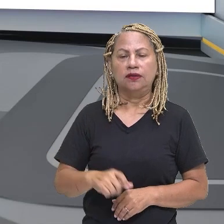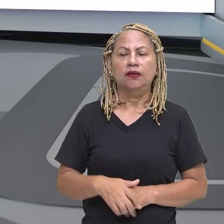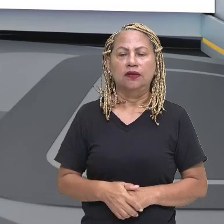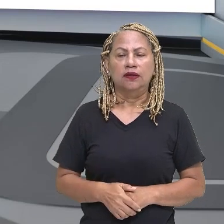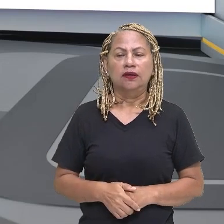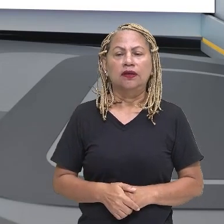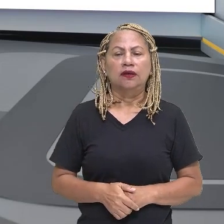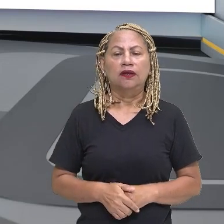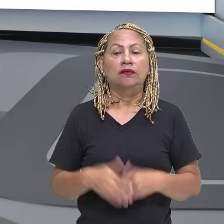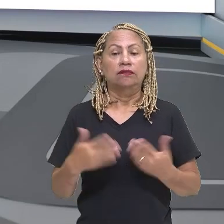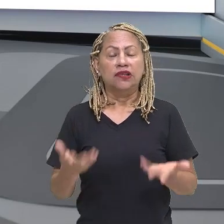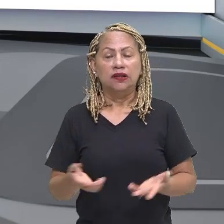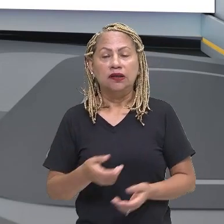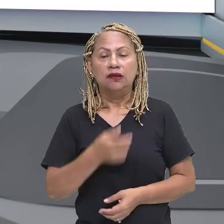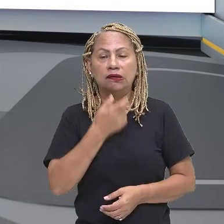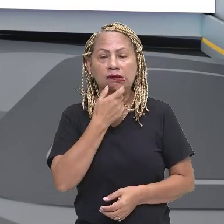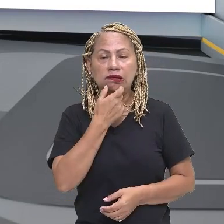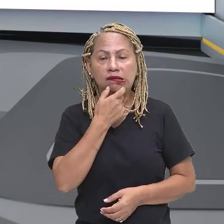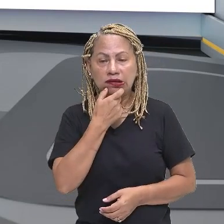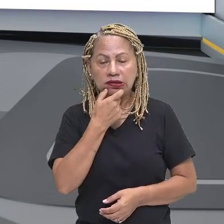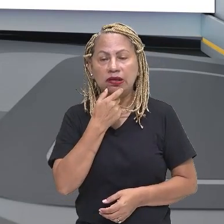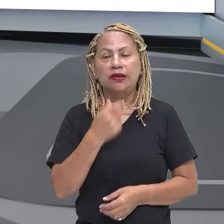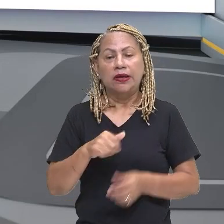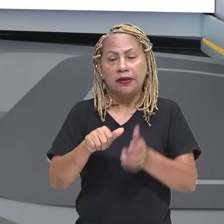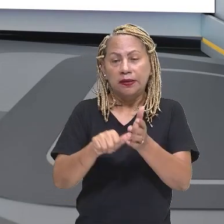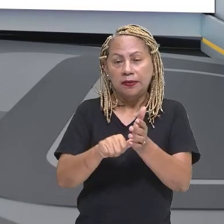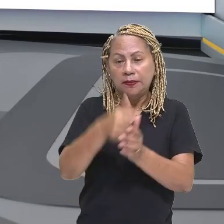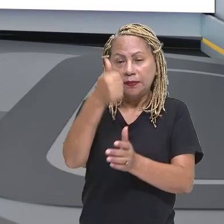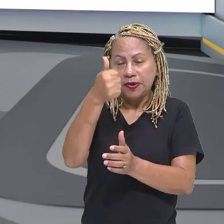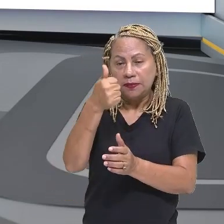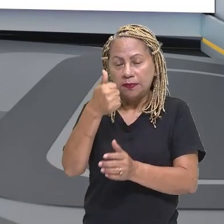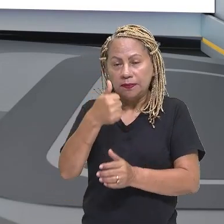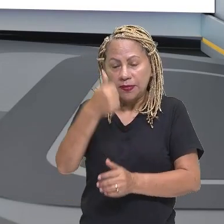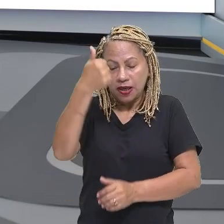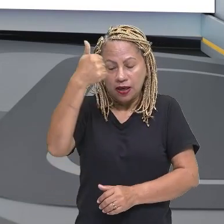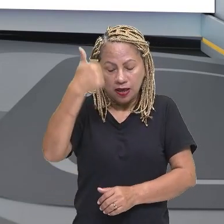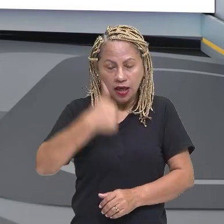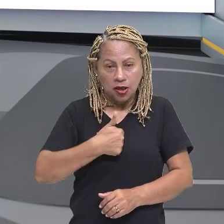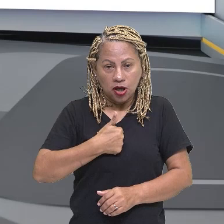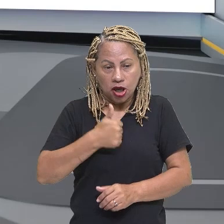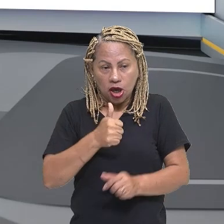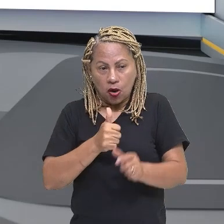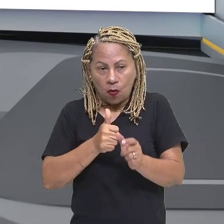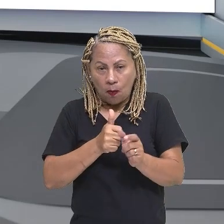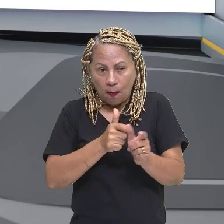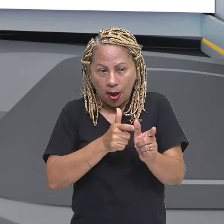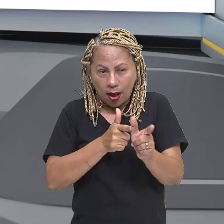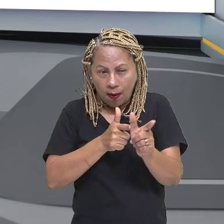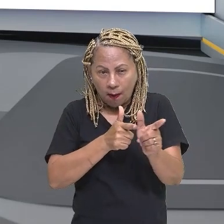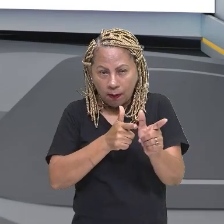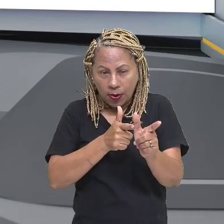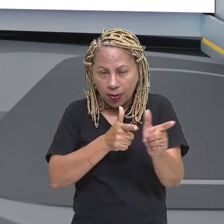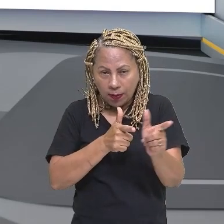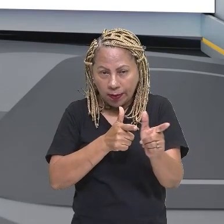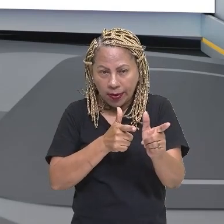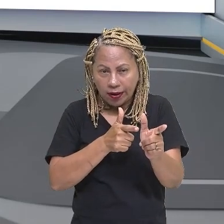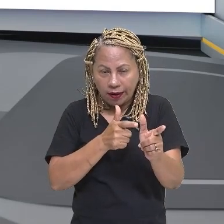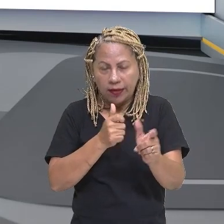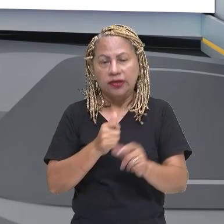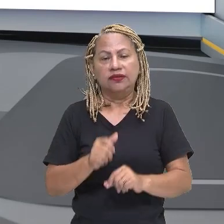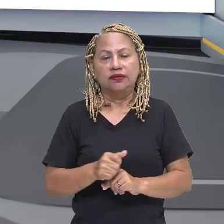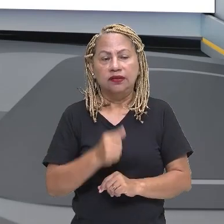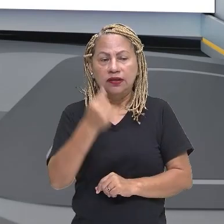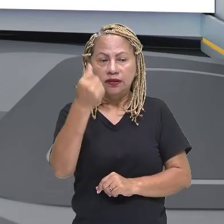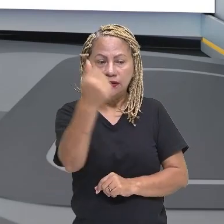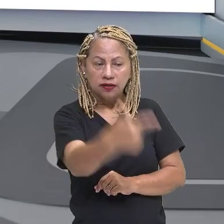tá? Tiro em primeira pessoa. Trata-se de um jogo baseado no ponto de vista de um sniper,